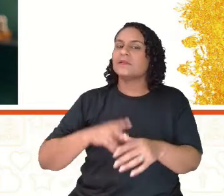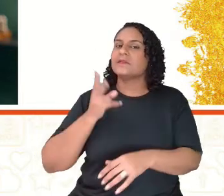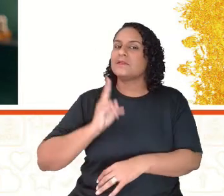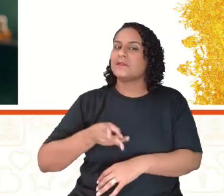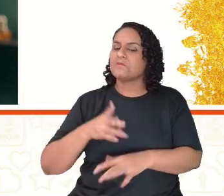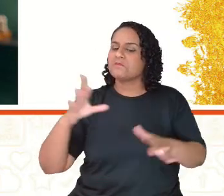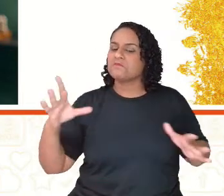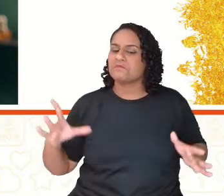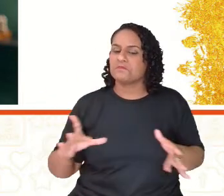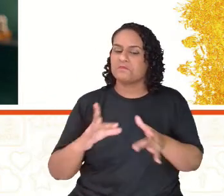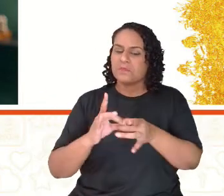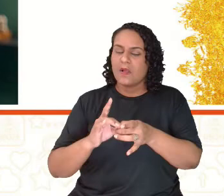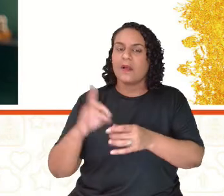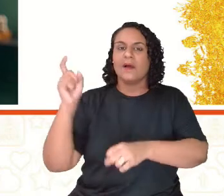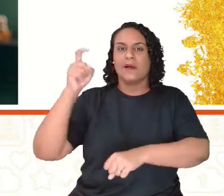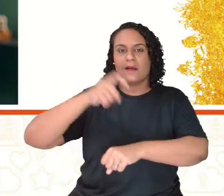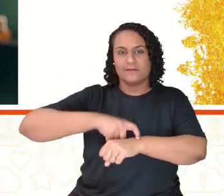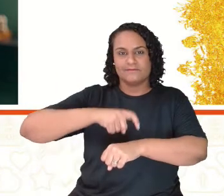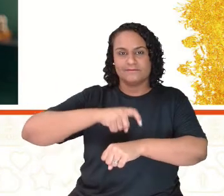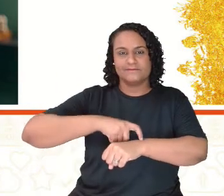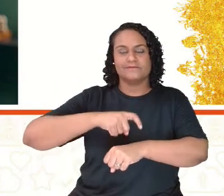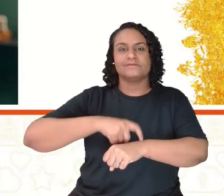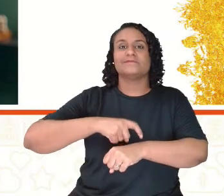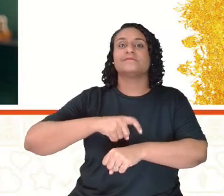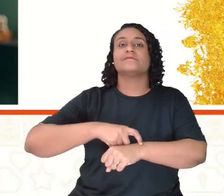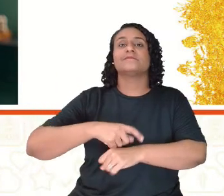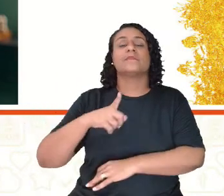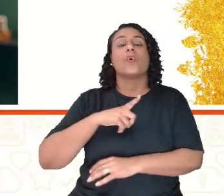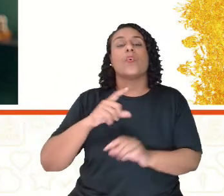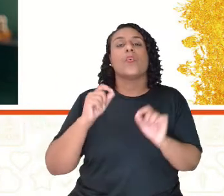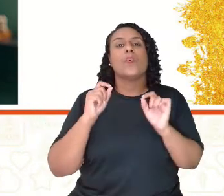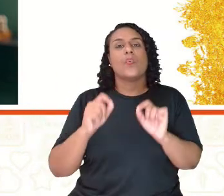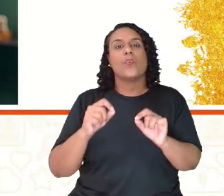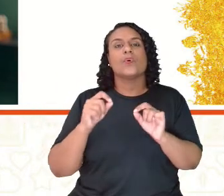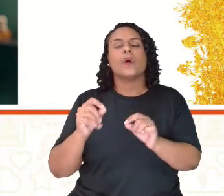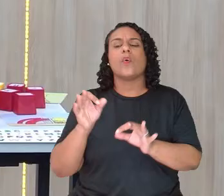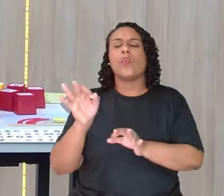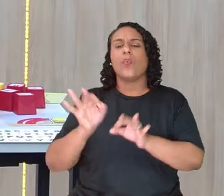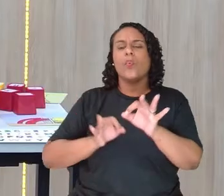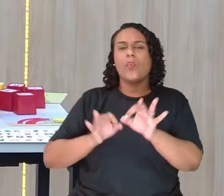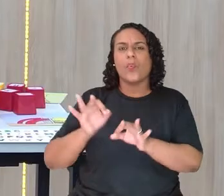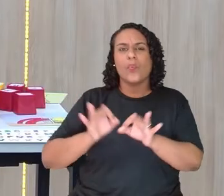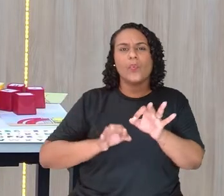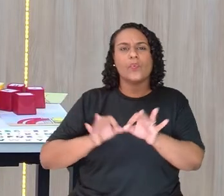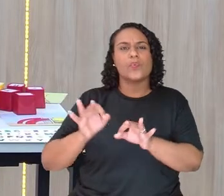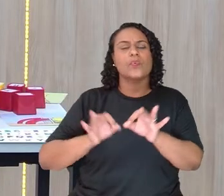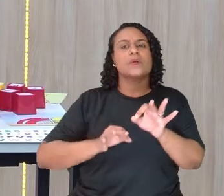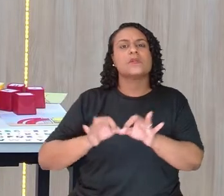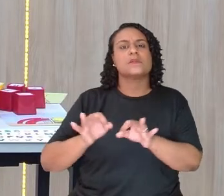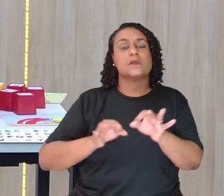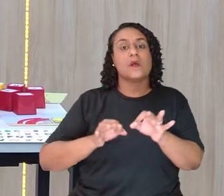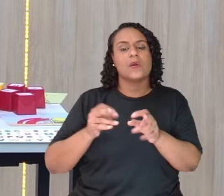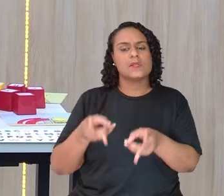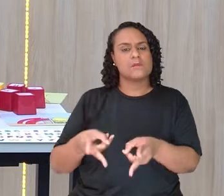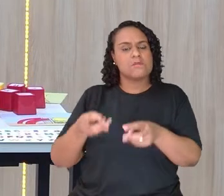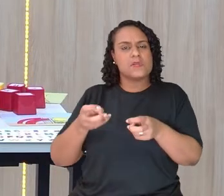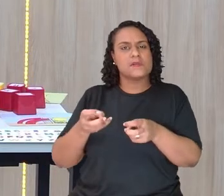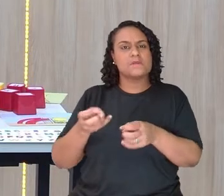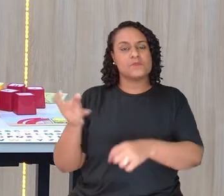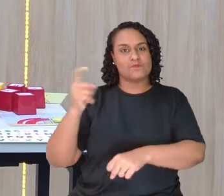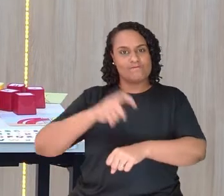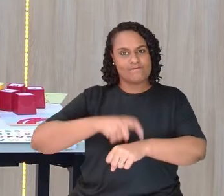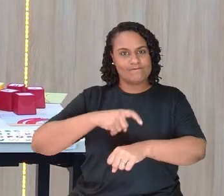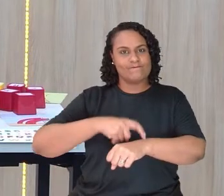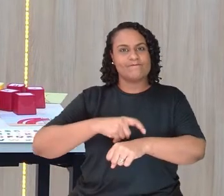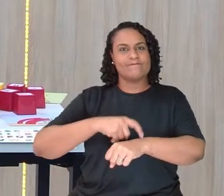está atrelada a um tempo, e ele tendo essa organização, essa orientação temporal, ele